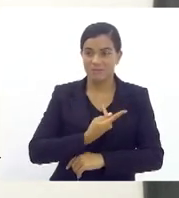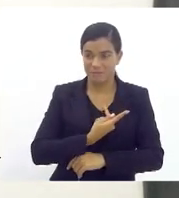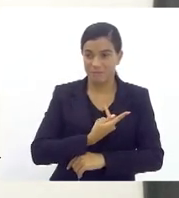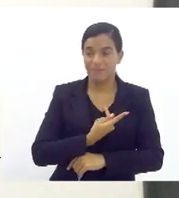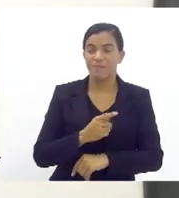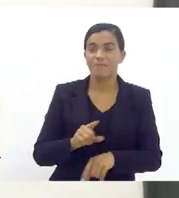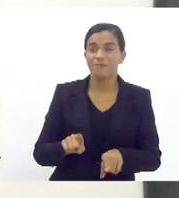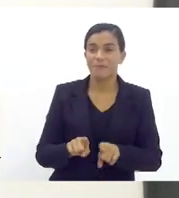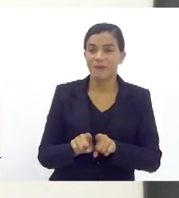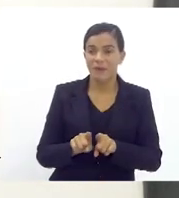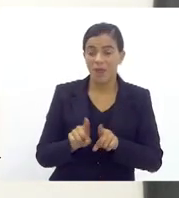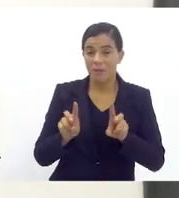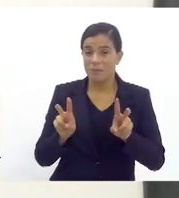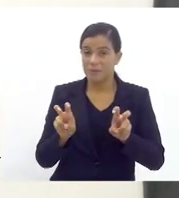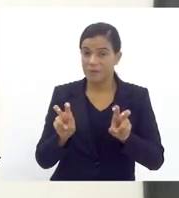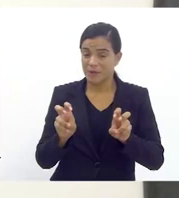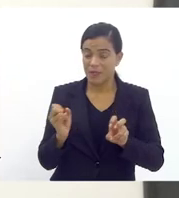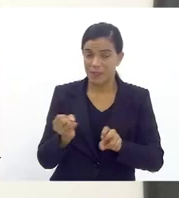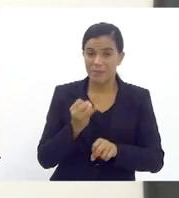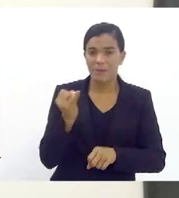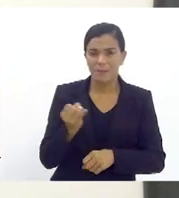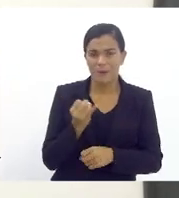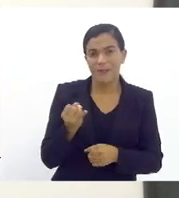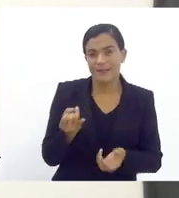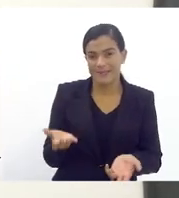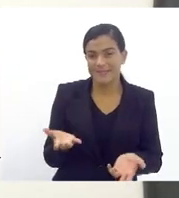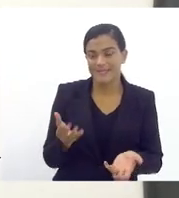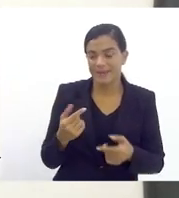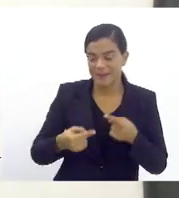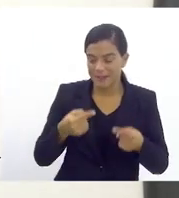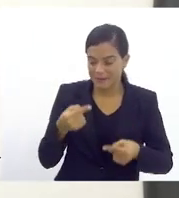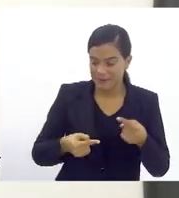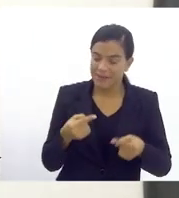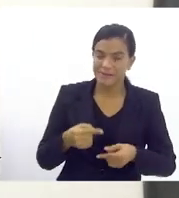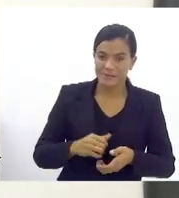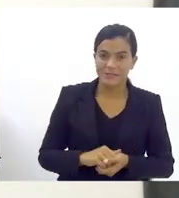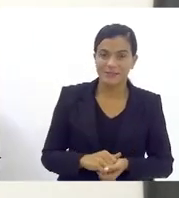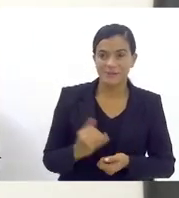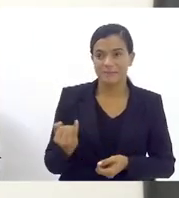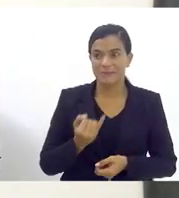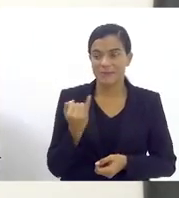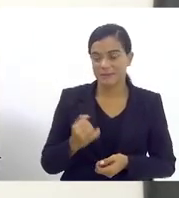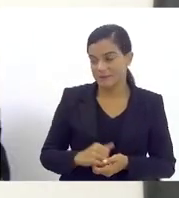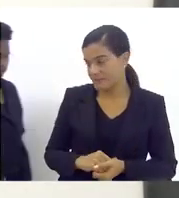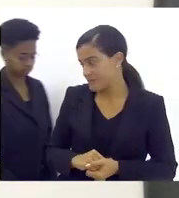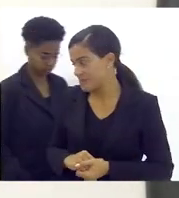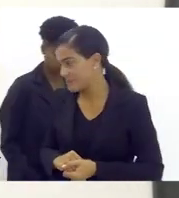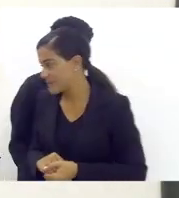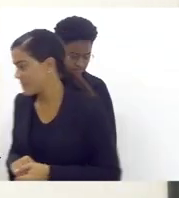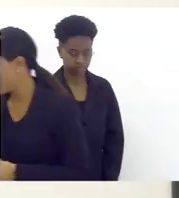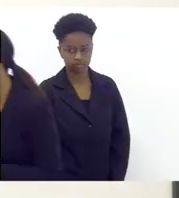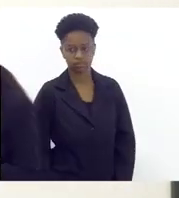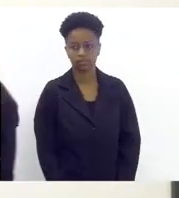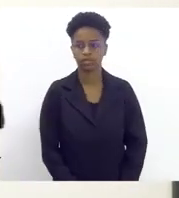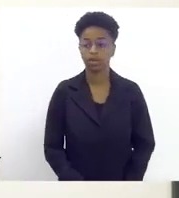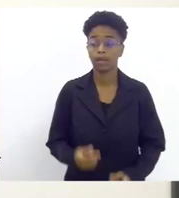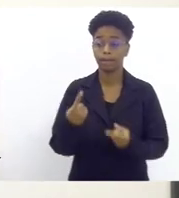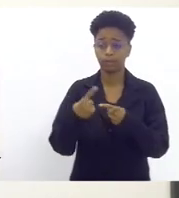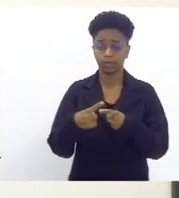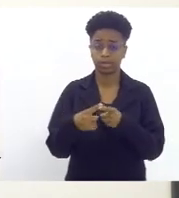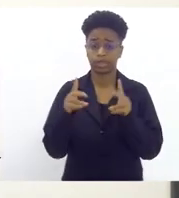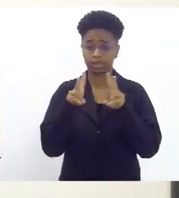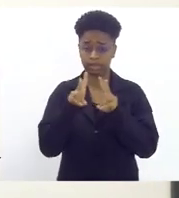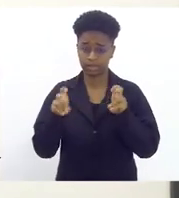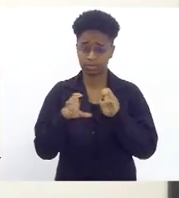travestis. É um tema importante, é um debate importante, porque a questão da